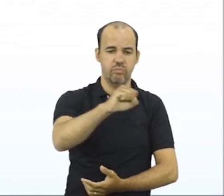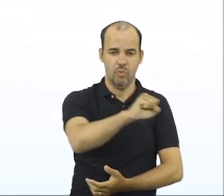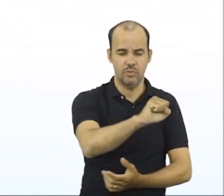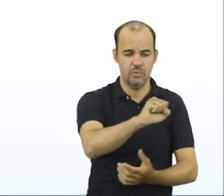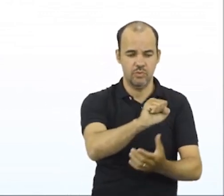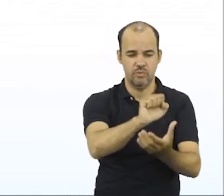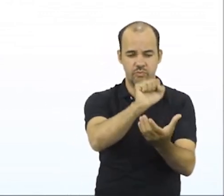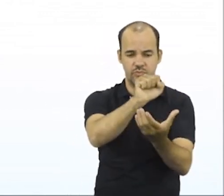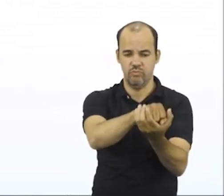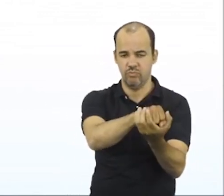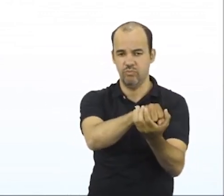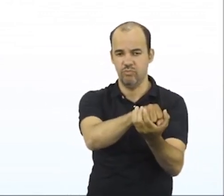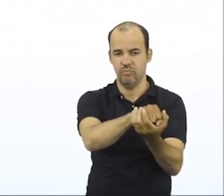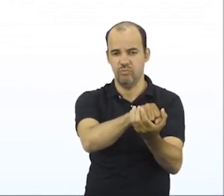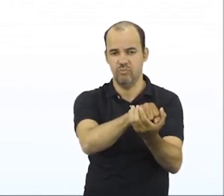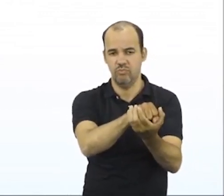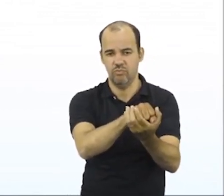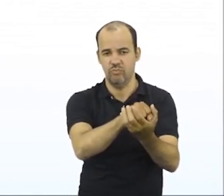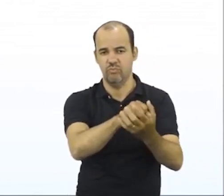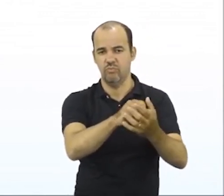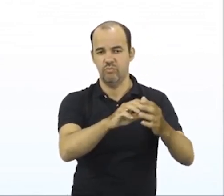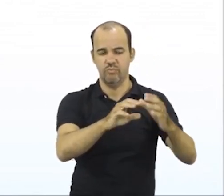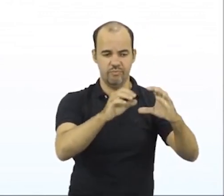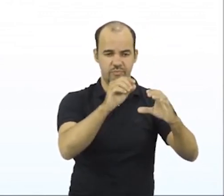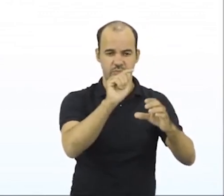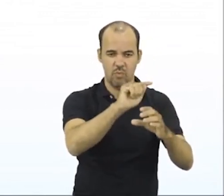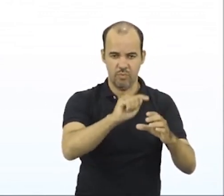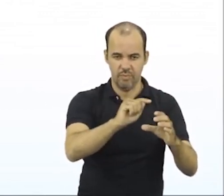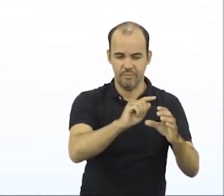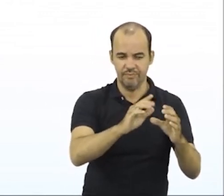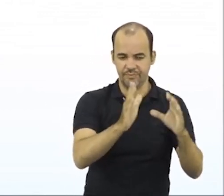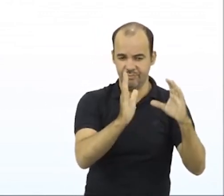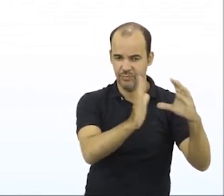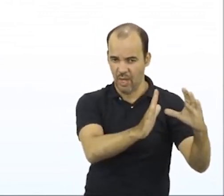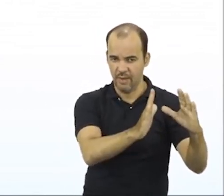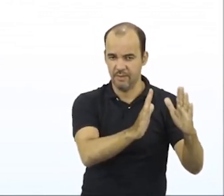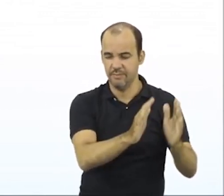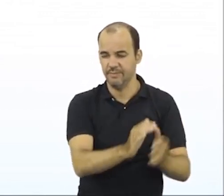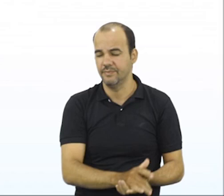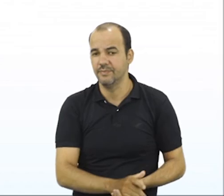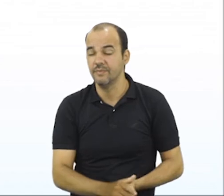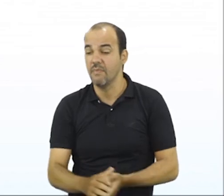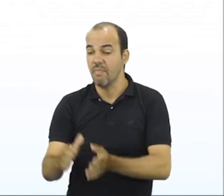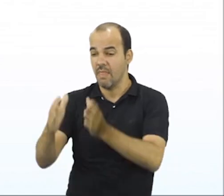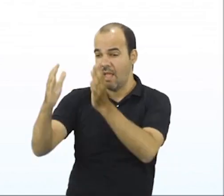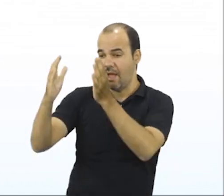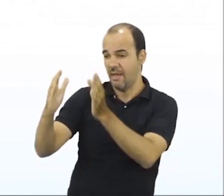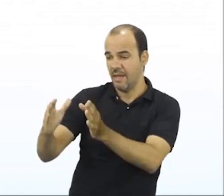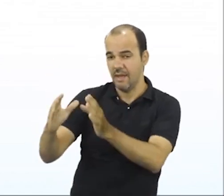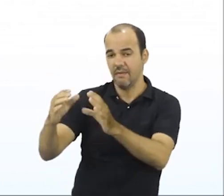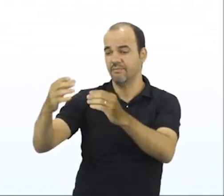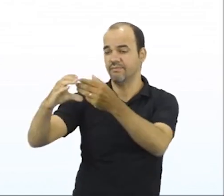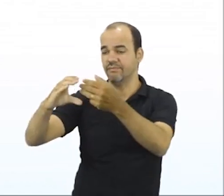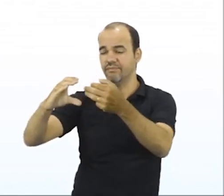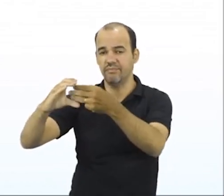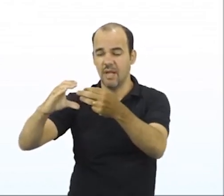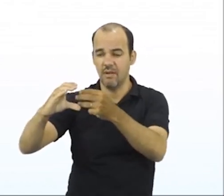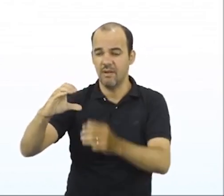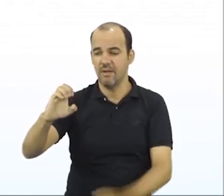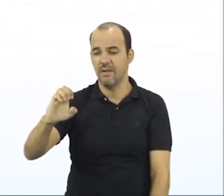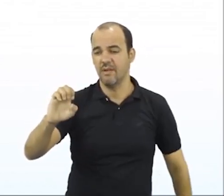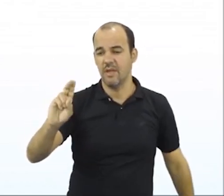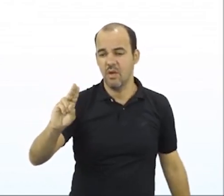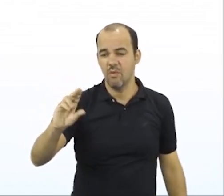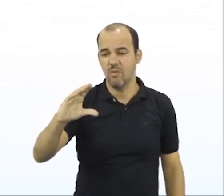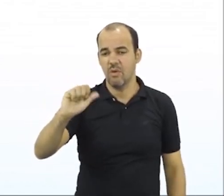célula procarionte é o ribossomo. Agora vê o outro lado. Quando eu digo que uma célula é eucarionte, vê a